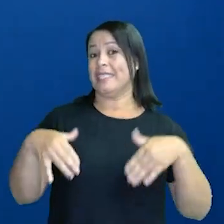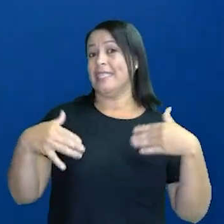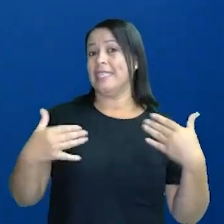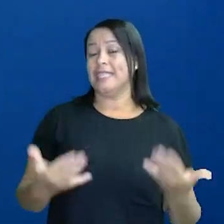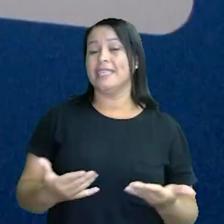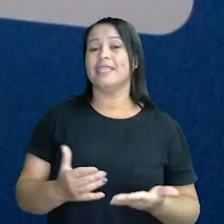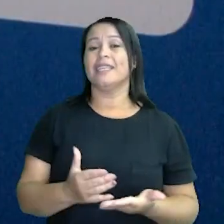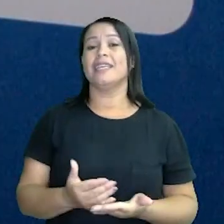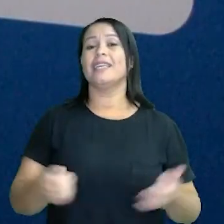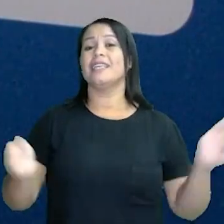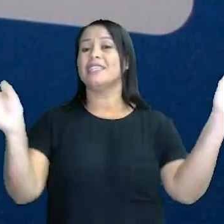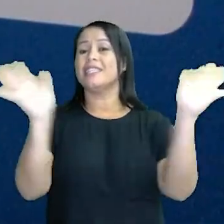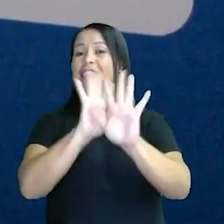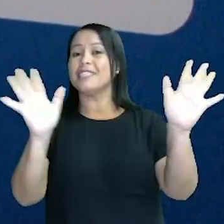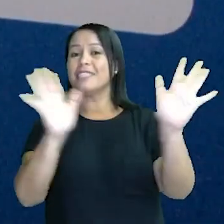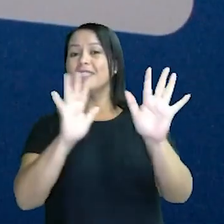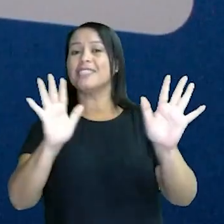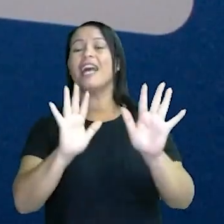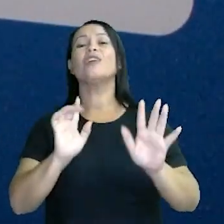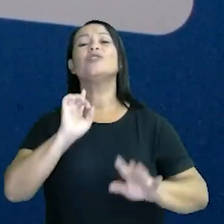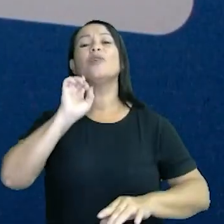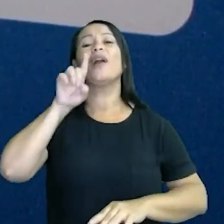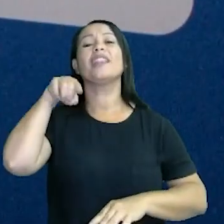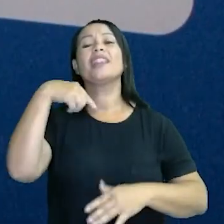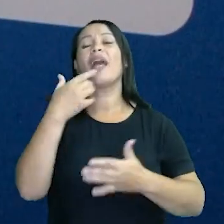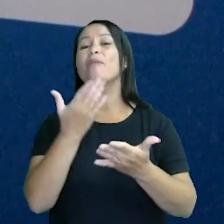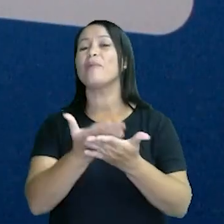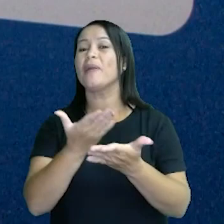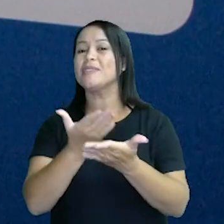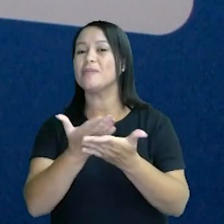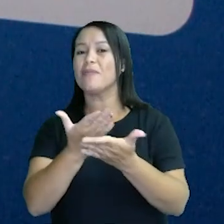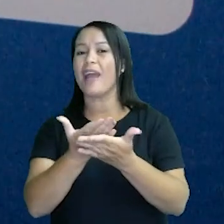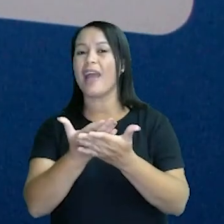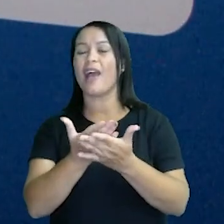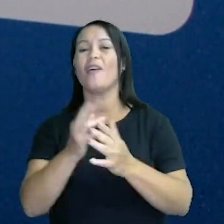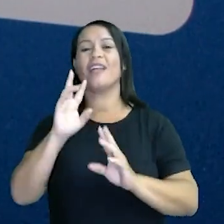E tchauzinho, pessoal. Até a próxima